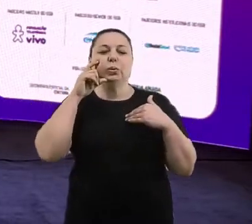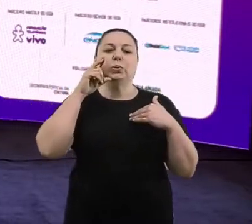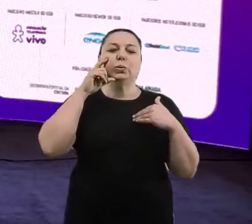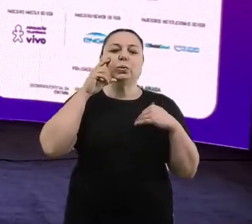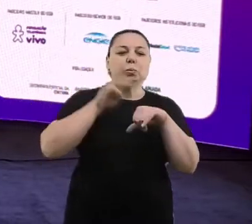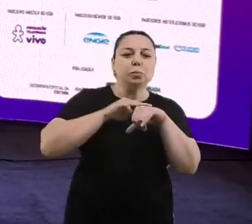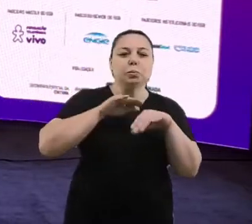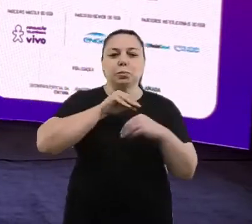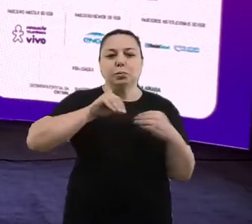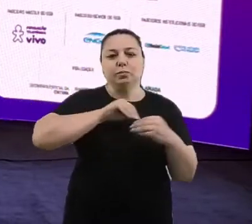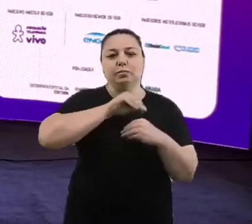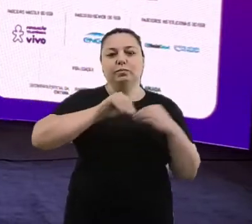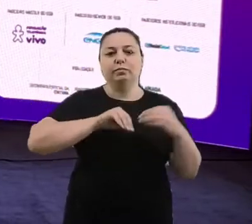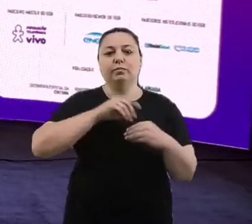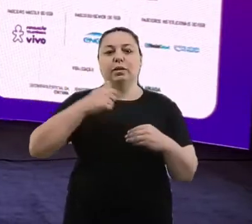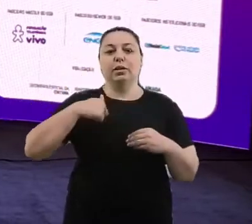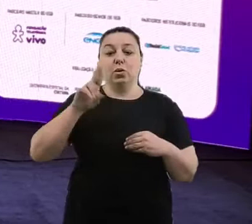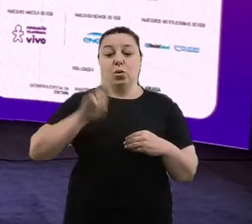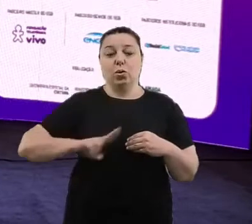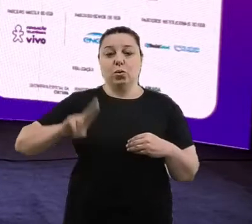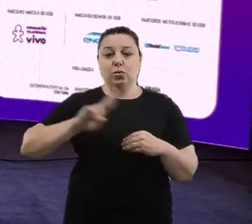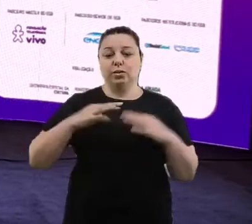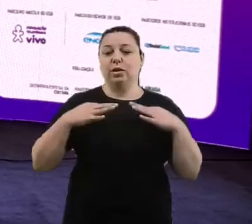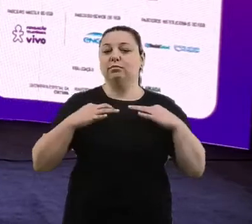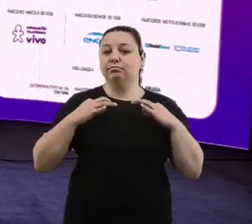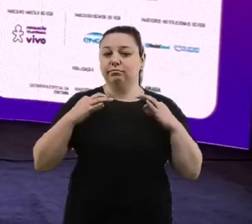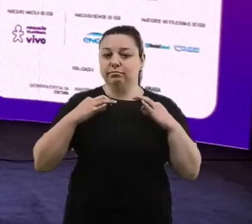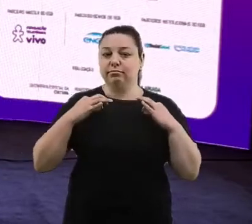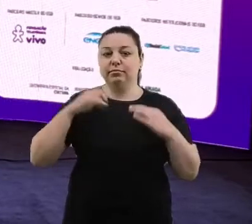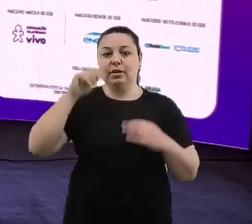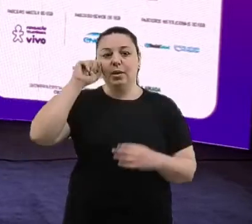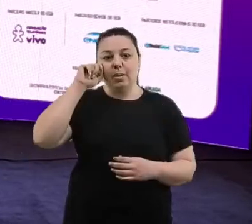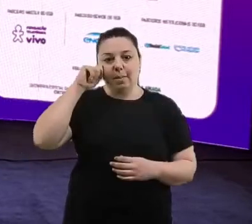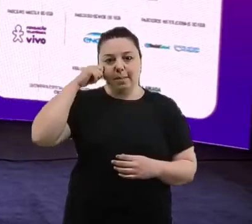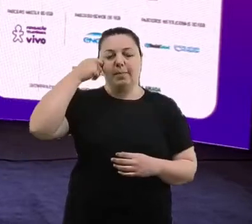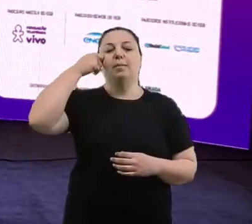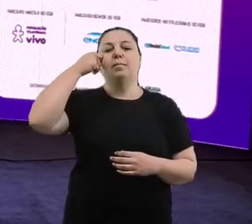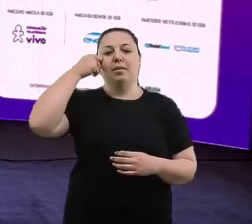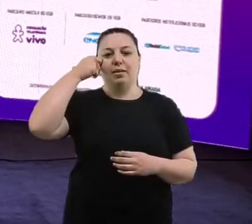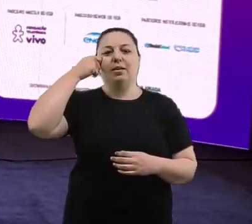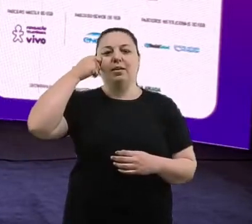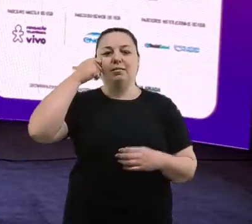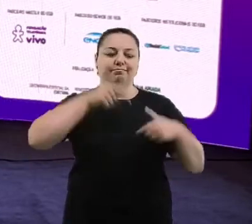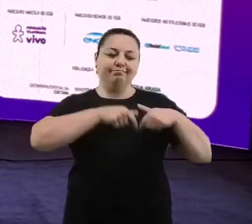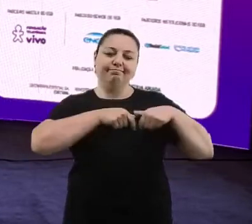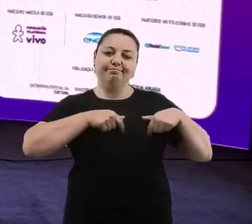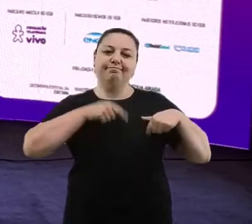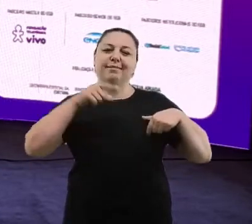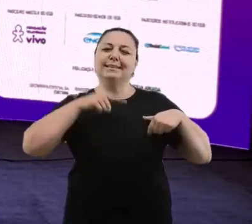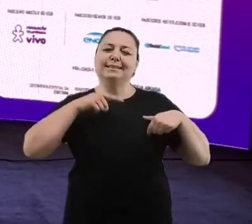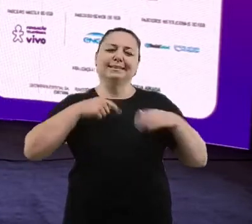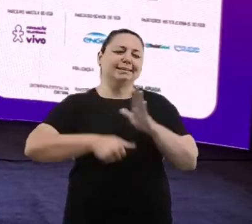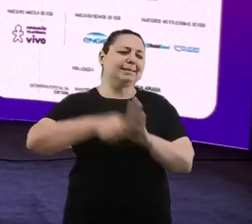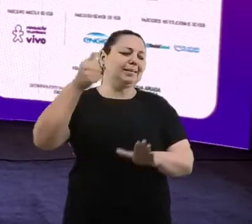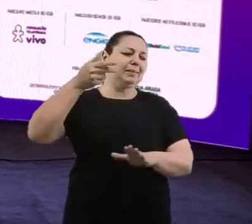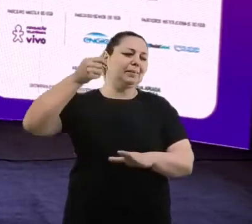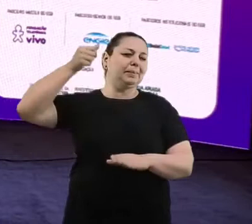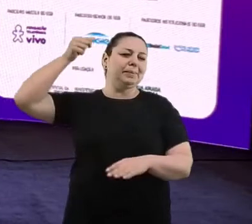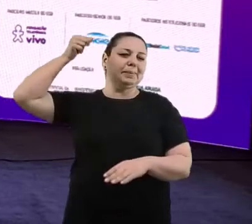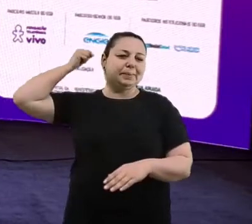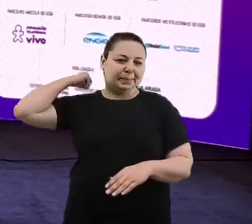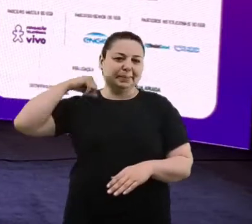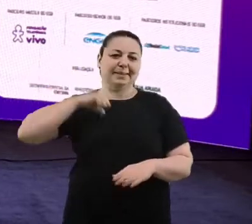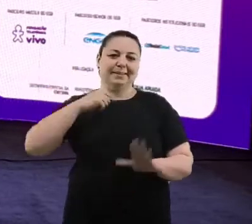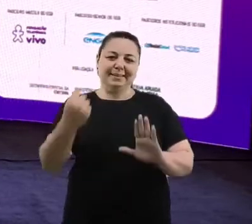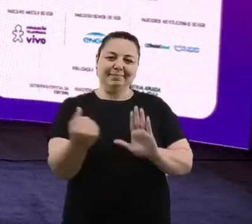branca, e eu estou usando uma camiseta preta dos primeiros seminários e festivais do Social Good Brasil, até com a logo da